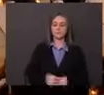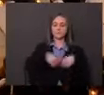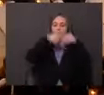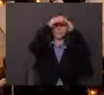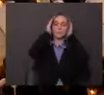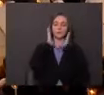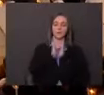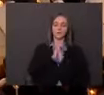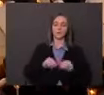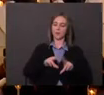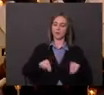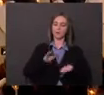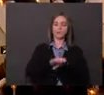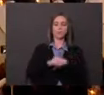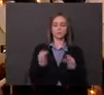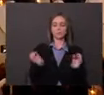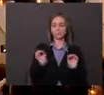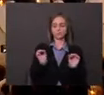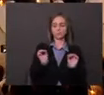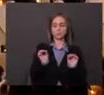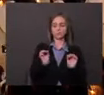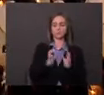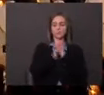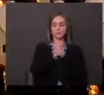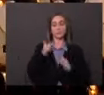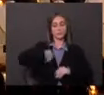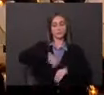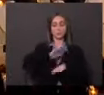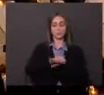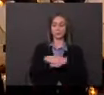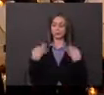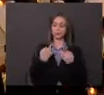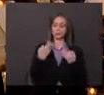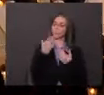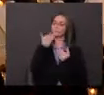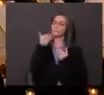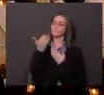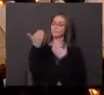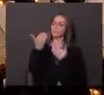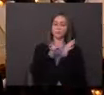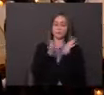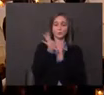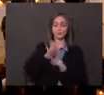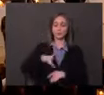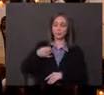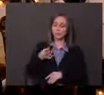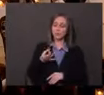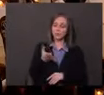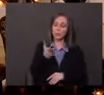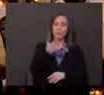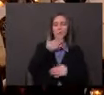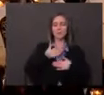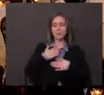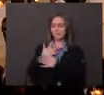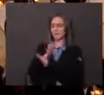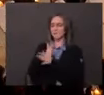Maria, concebida sem pecado. Rogai por nós, recorremos a vós. Ó meu Jesus, perdoai-nos e livrai-nos do fogo